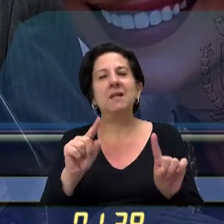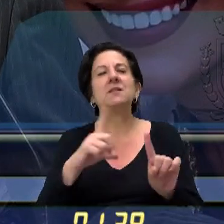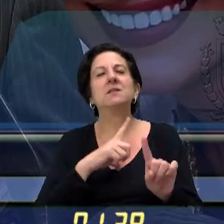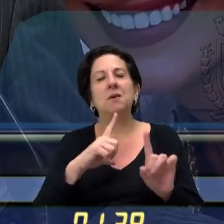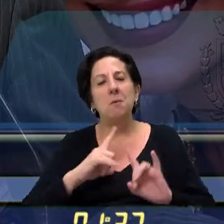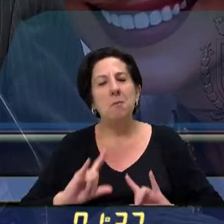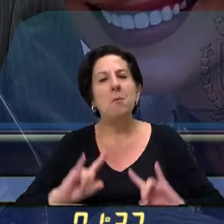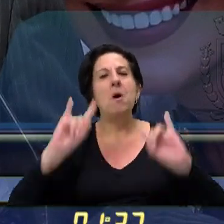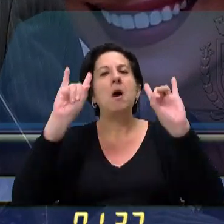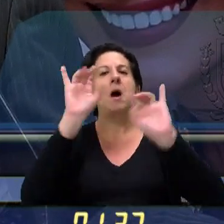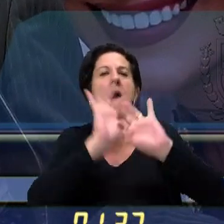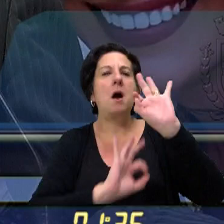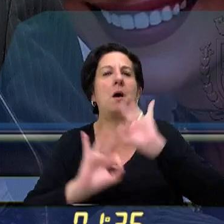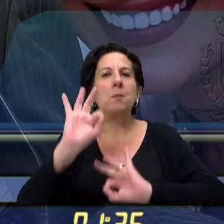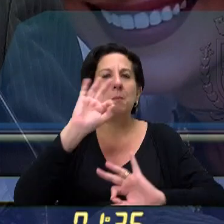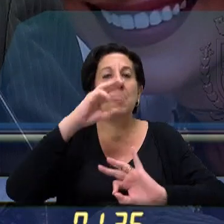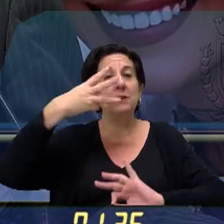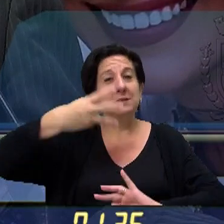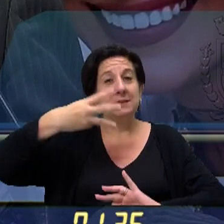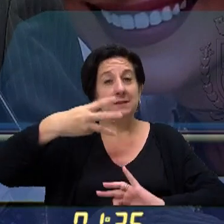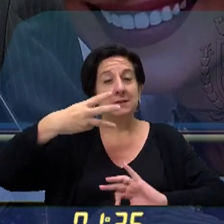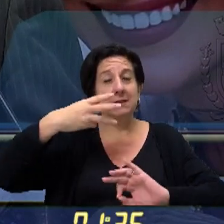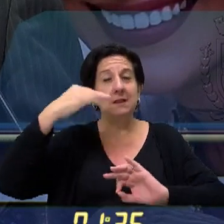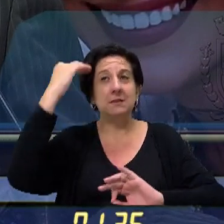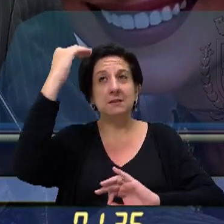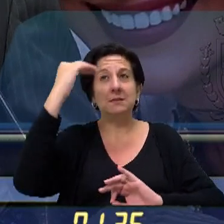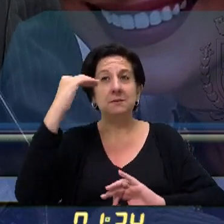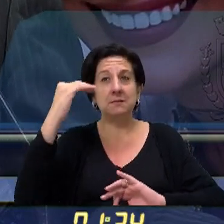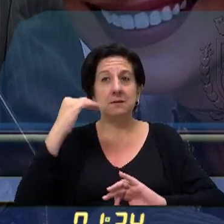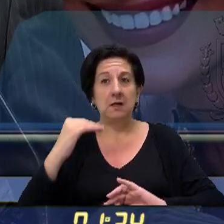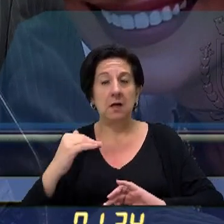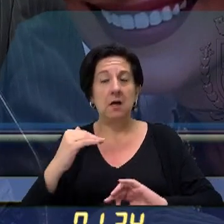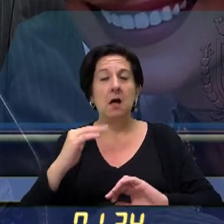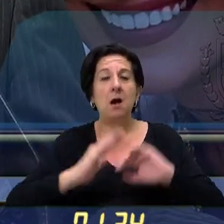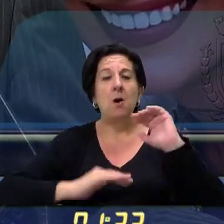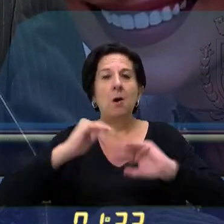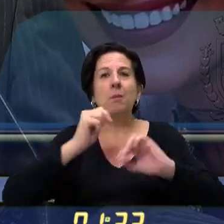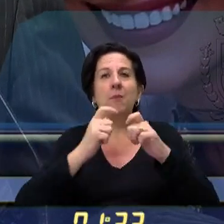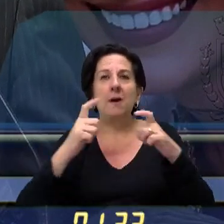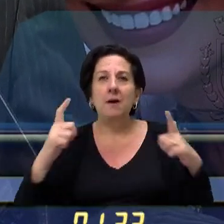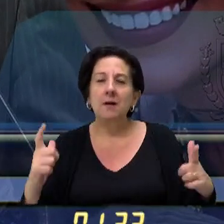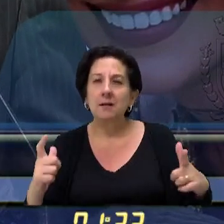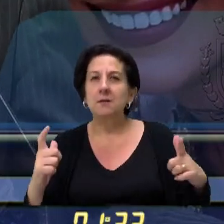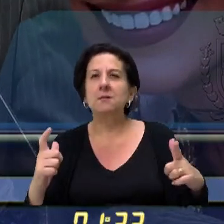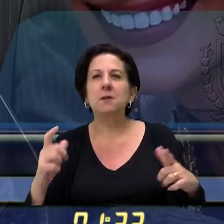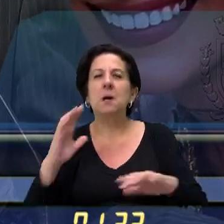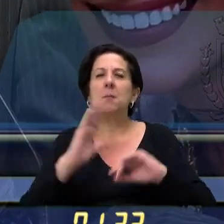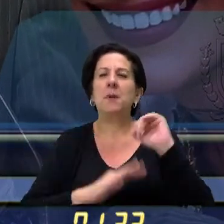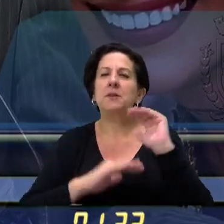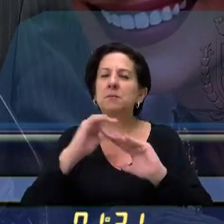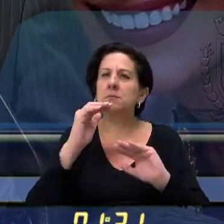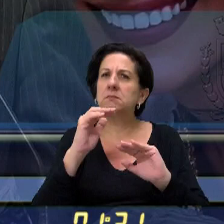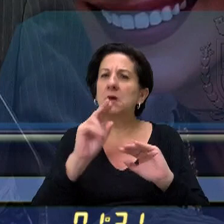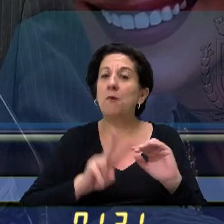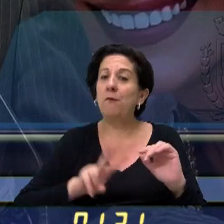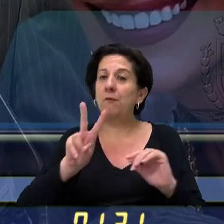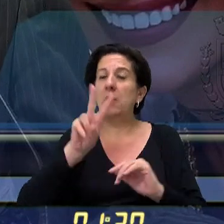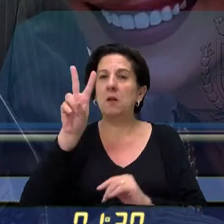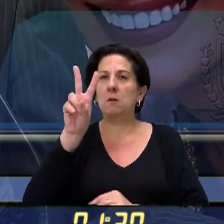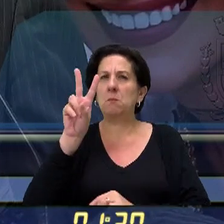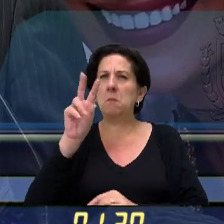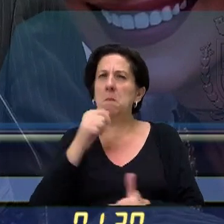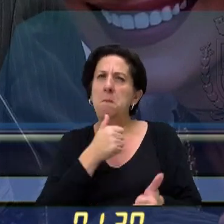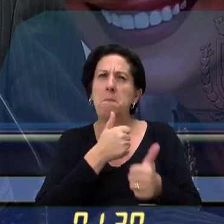prédio, praticamente nos 3 andares, mas a obra grande mesmo, que praticamente findou num valor aí